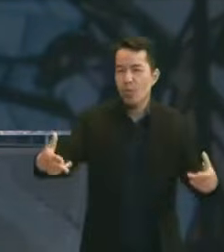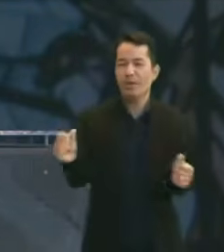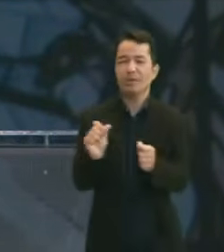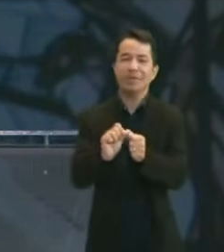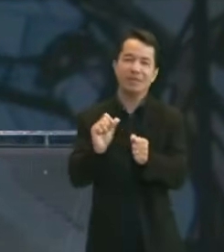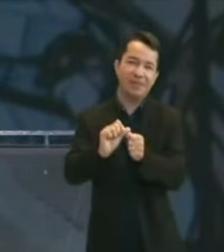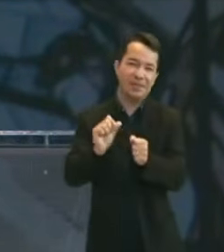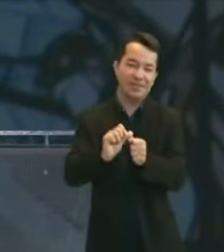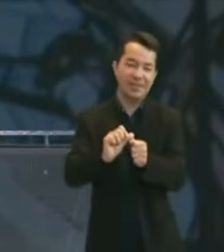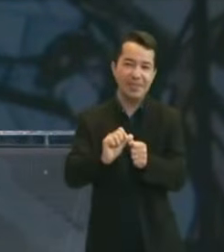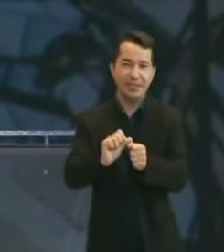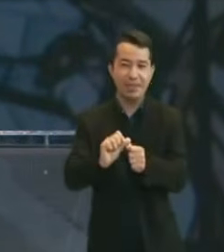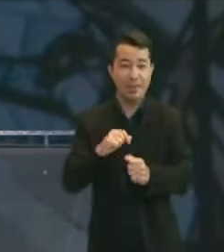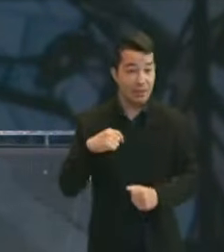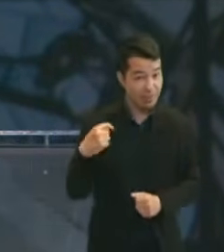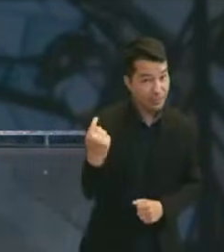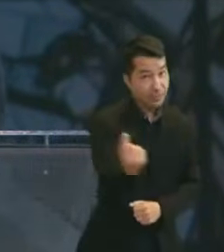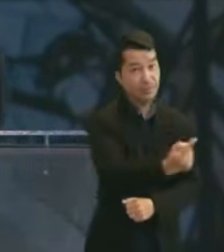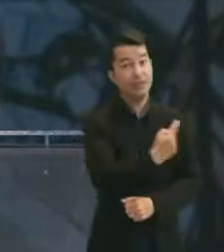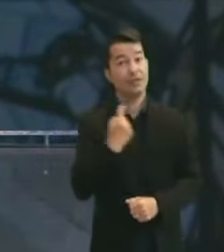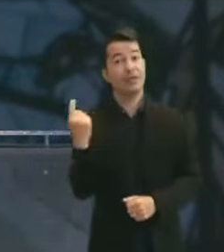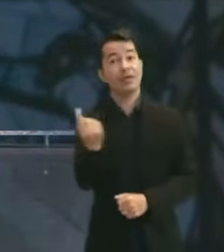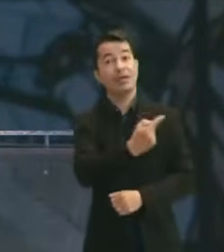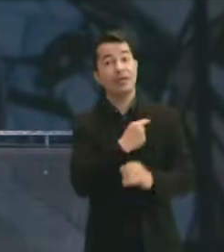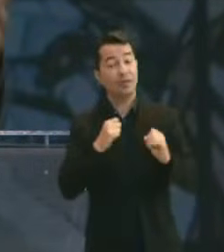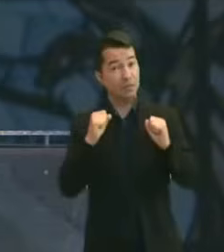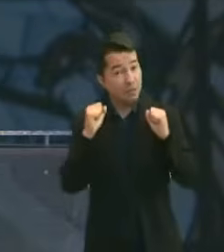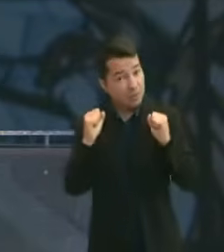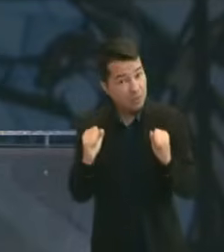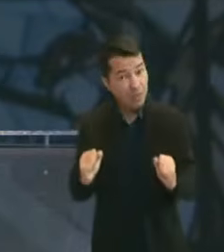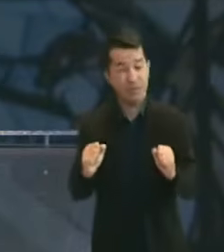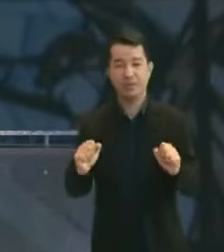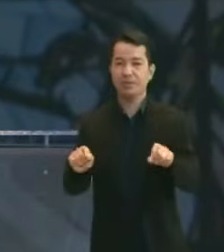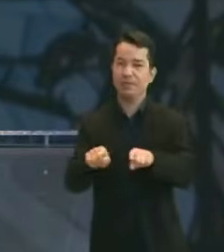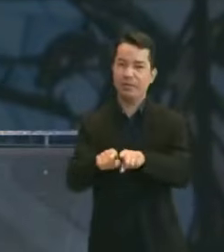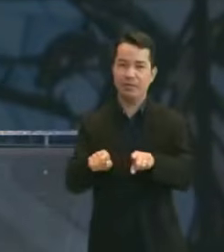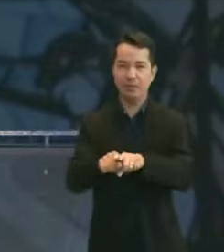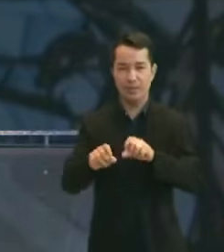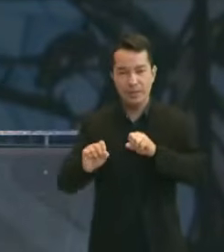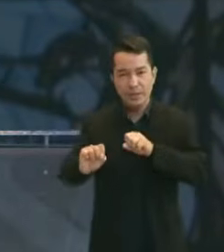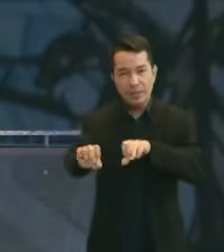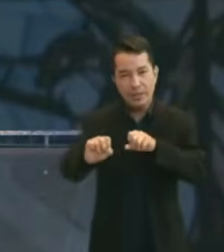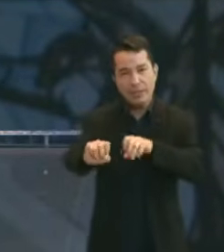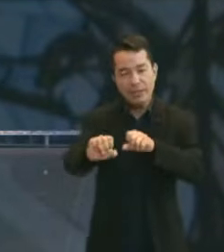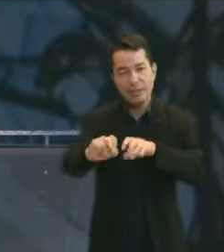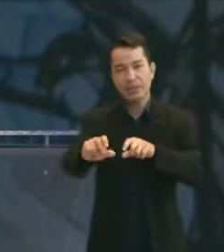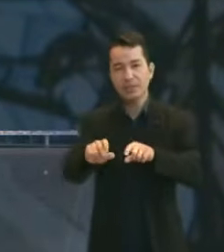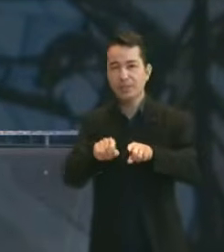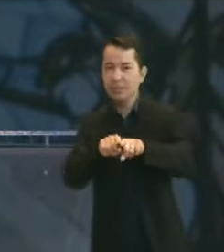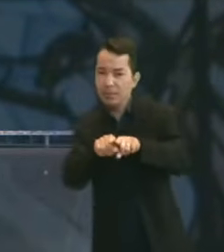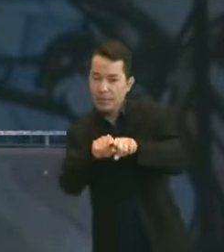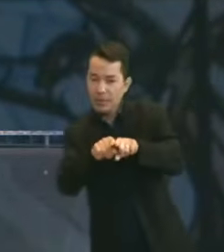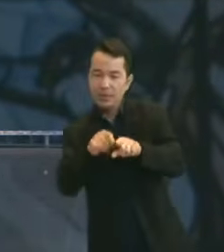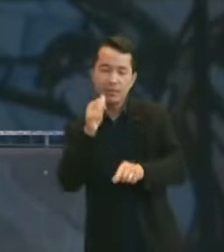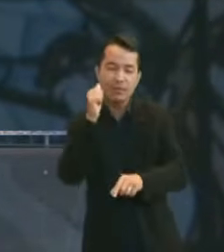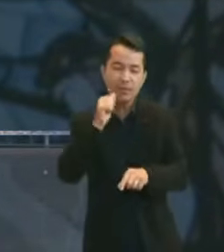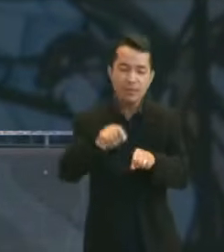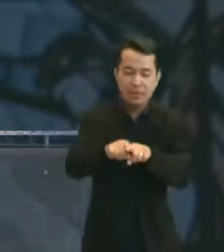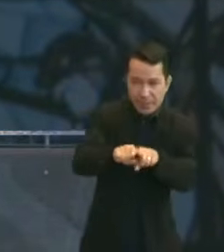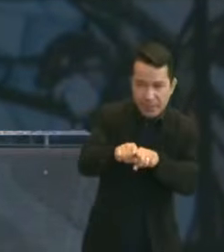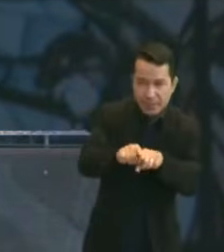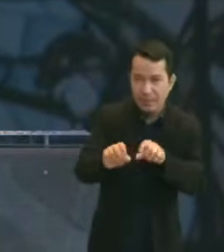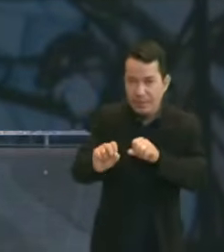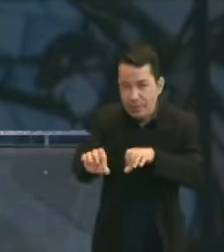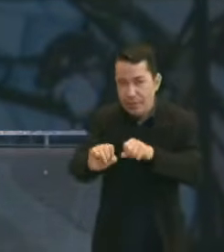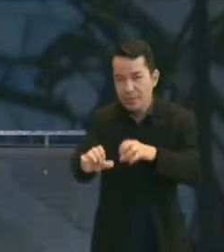a alcançar, acolher e aperfeiçoar irmãos e irmãs na fé. Nada mais é do que discipular